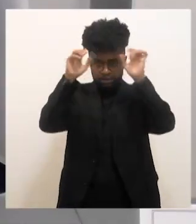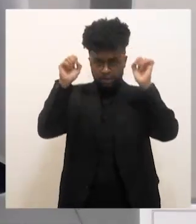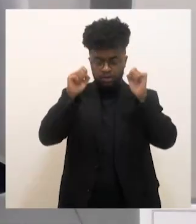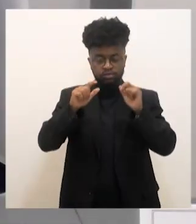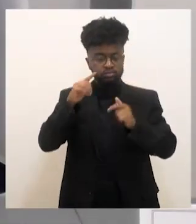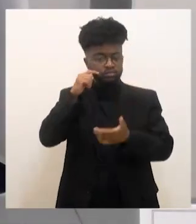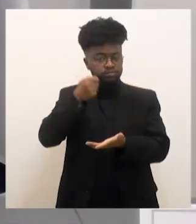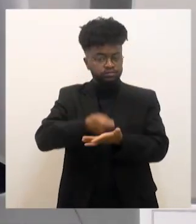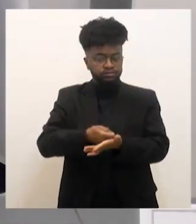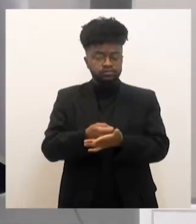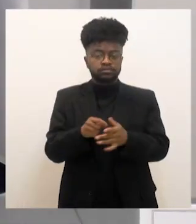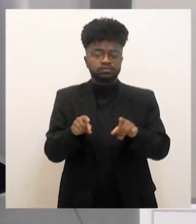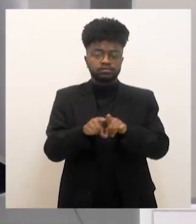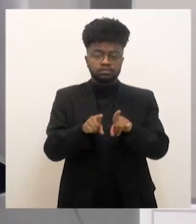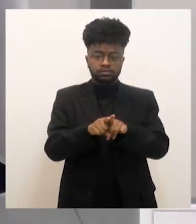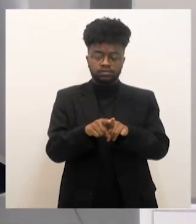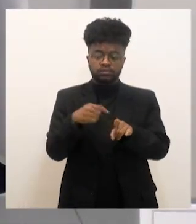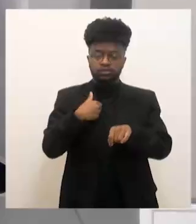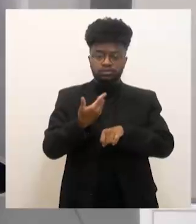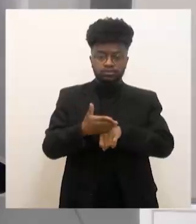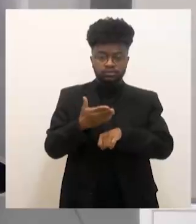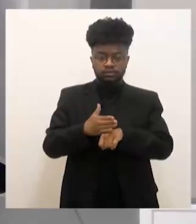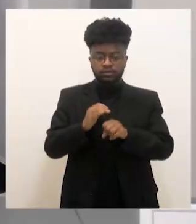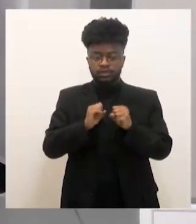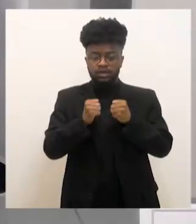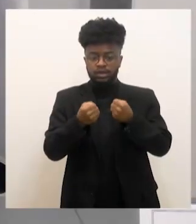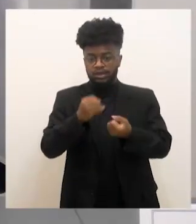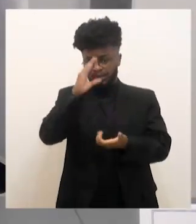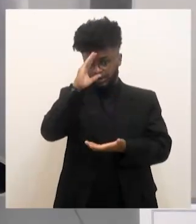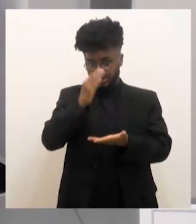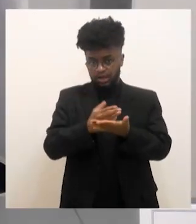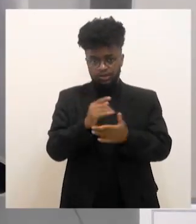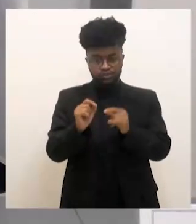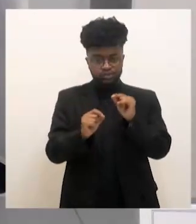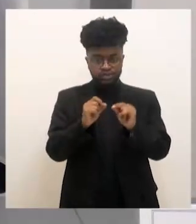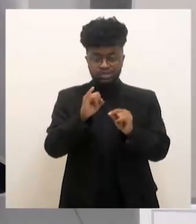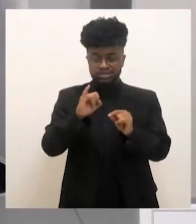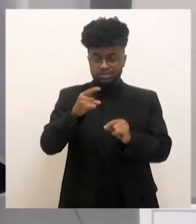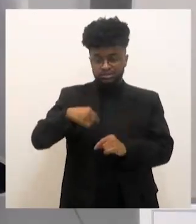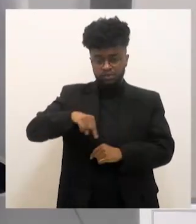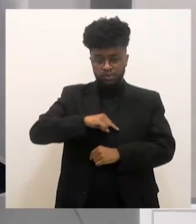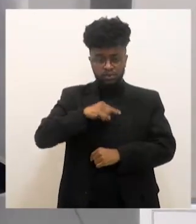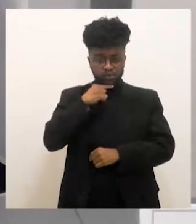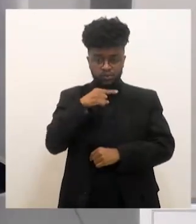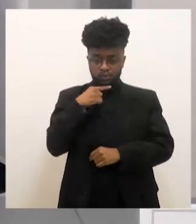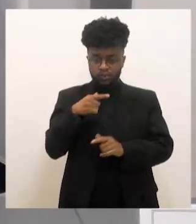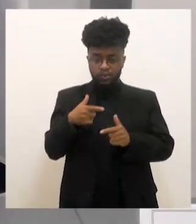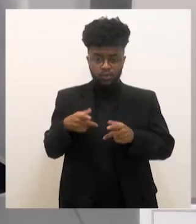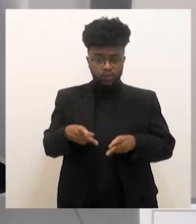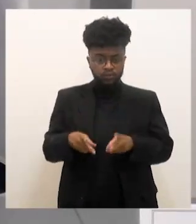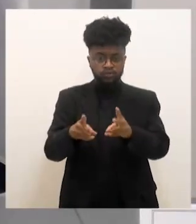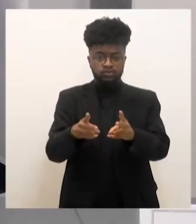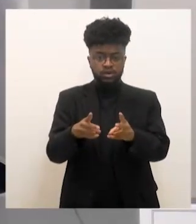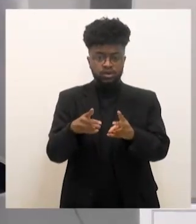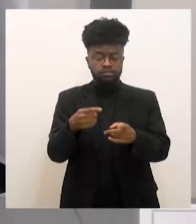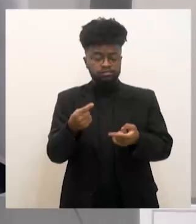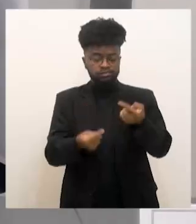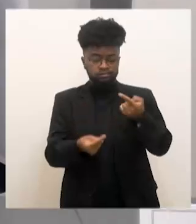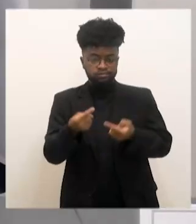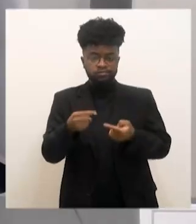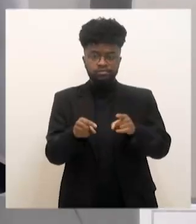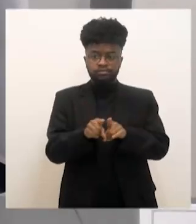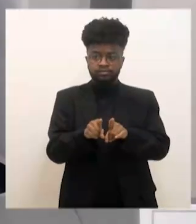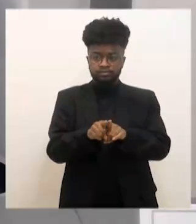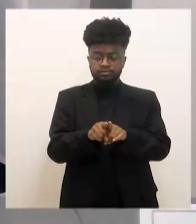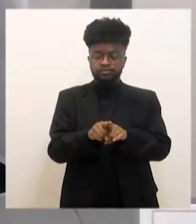aqui o exercício de defender uma tese de que, se a gente não continuar alimentando,